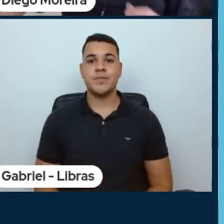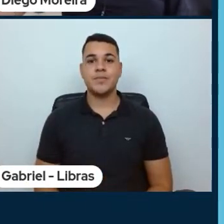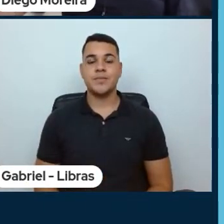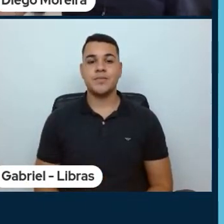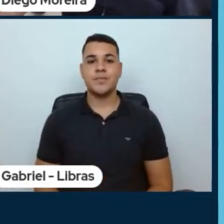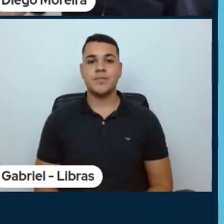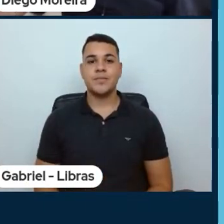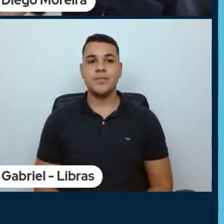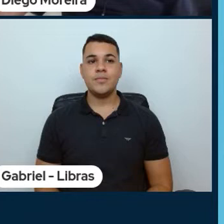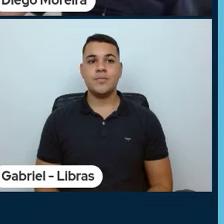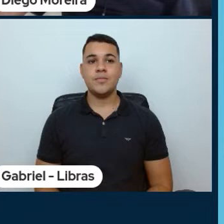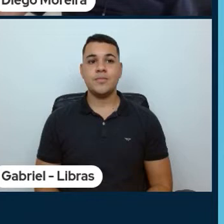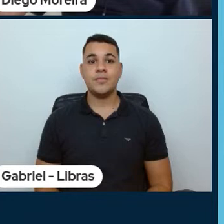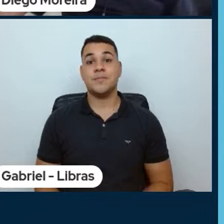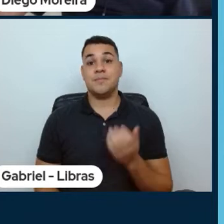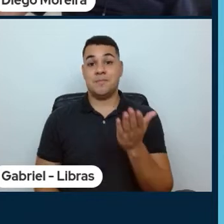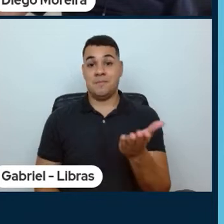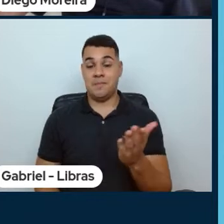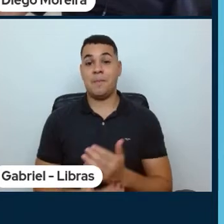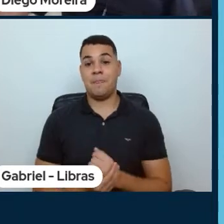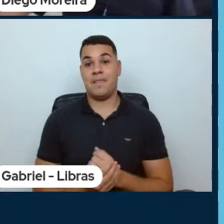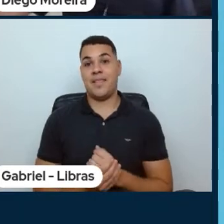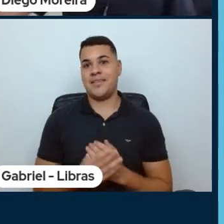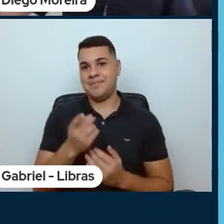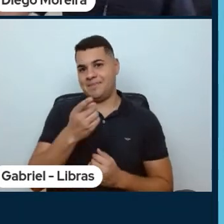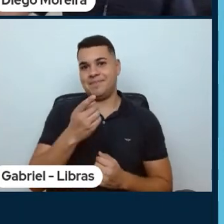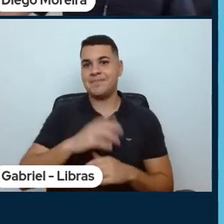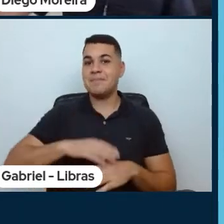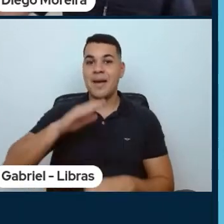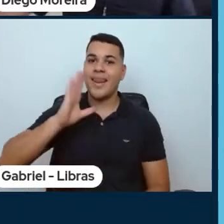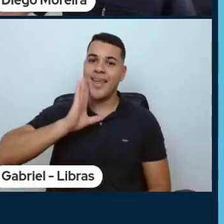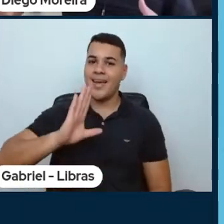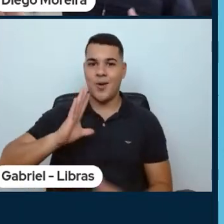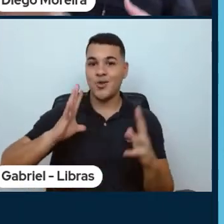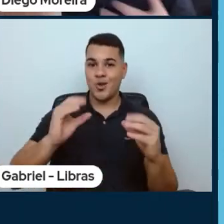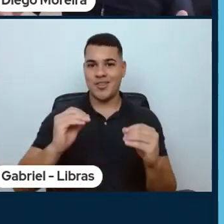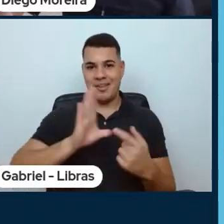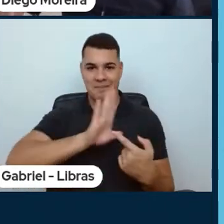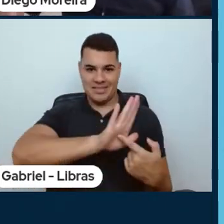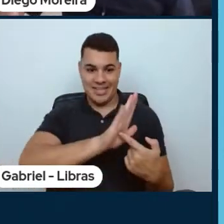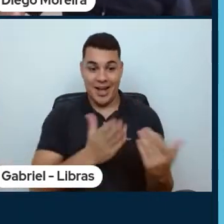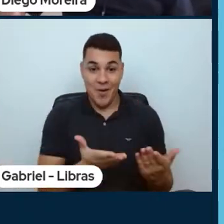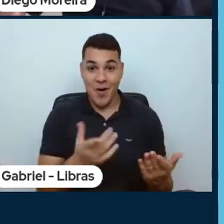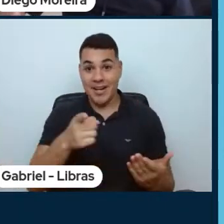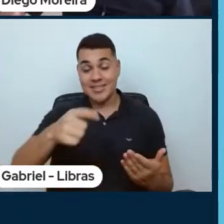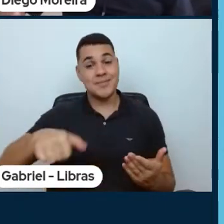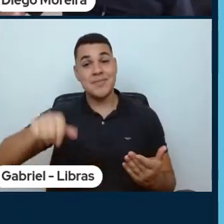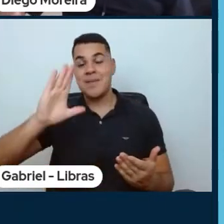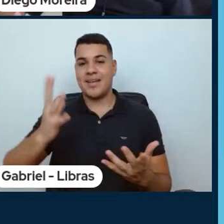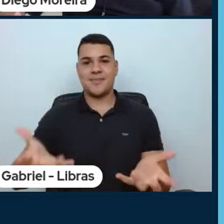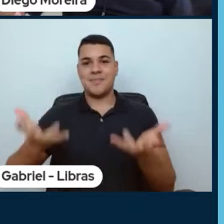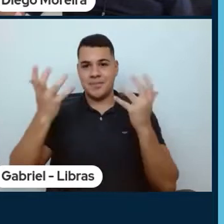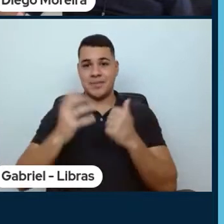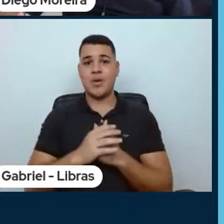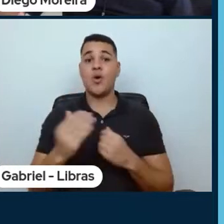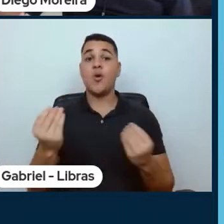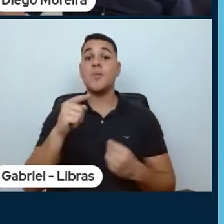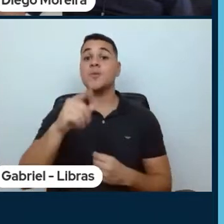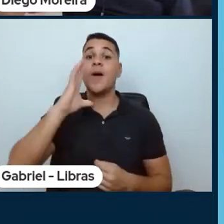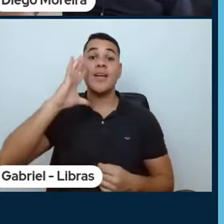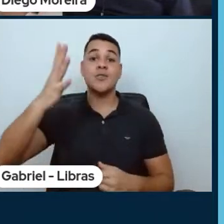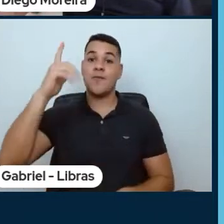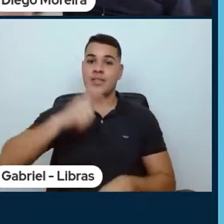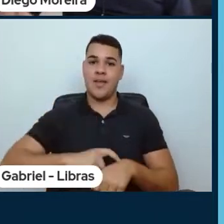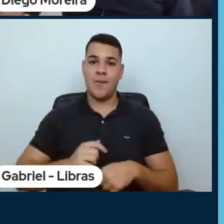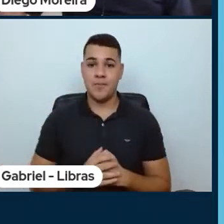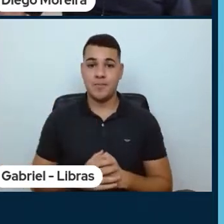E aqui é a parte legal, né, de toda a apresentação, que é como que a gente resolve isso na prática, né. Então, eu coloquei aqui